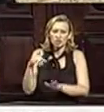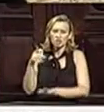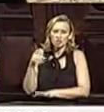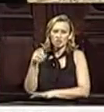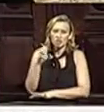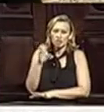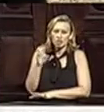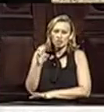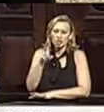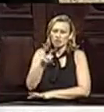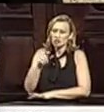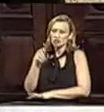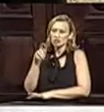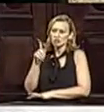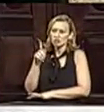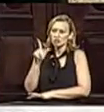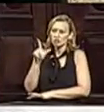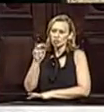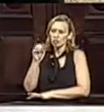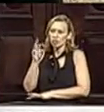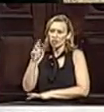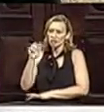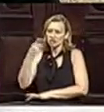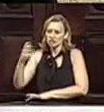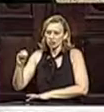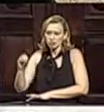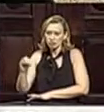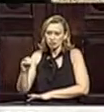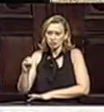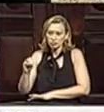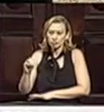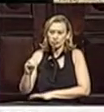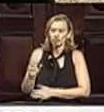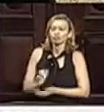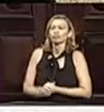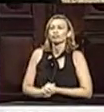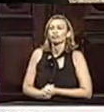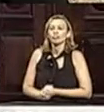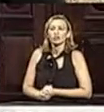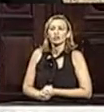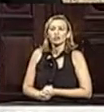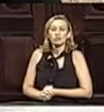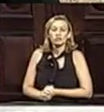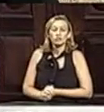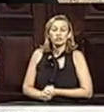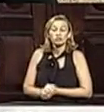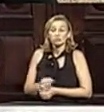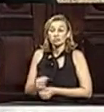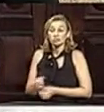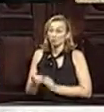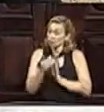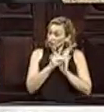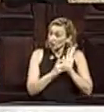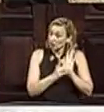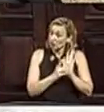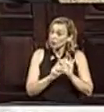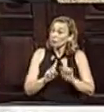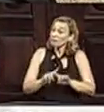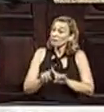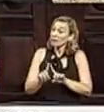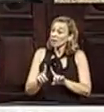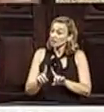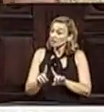Mas o projeto de Vossa Excelência, na prática, o que ele define? Vamos ao repetro, mas